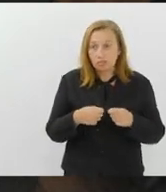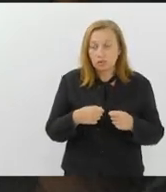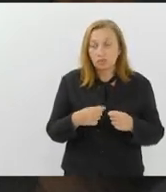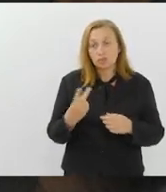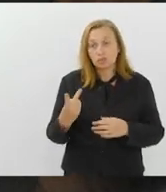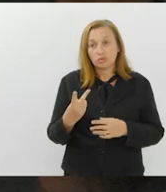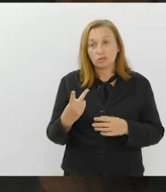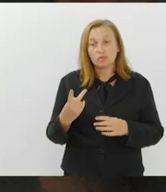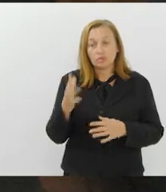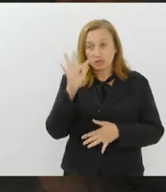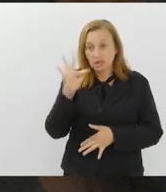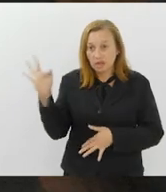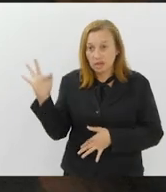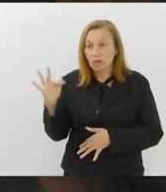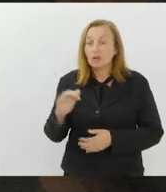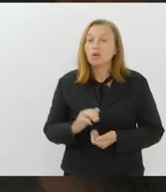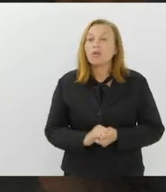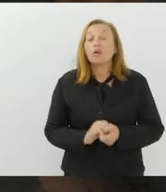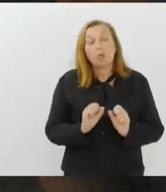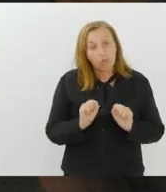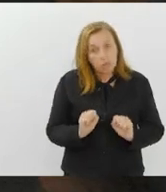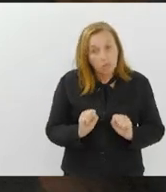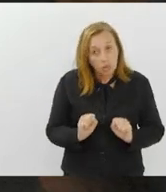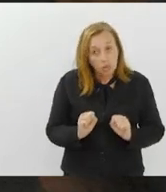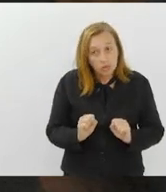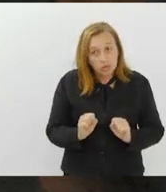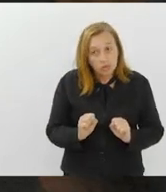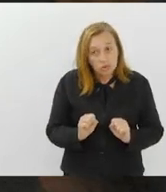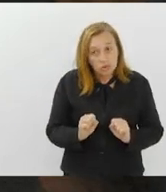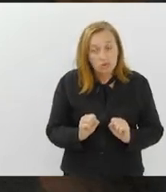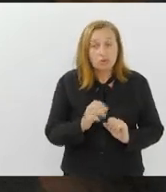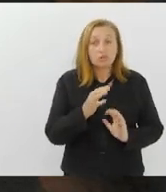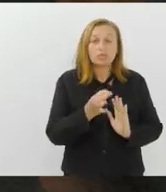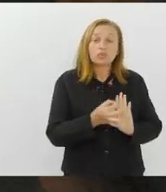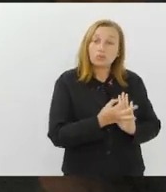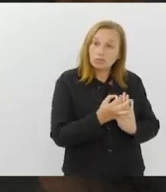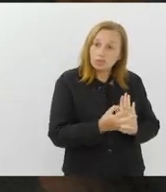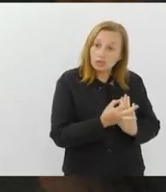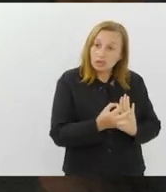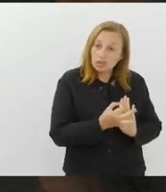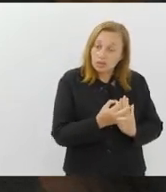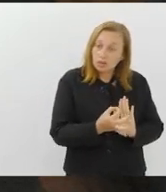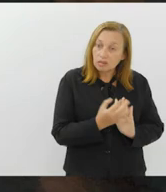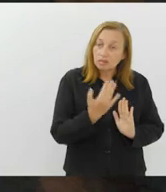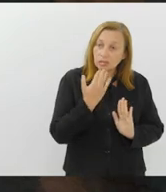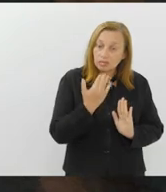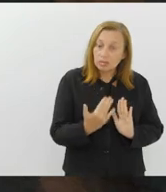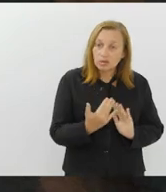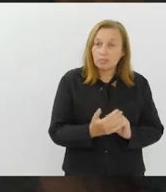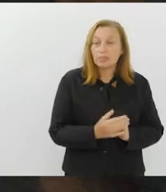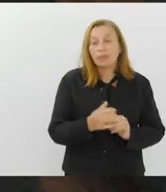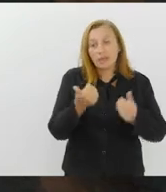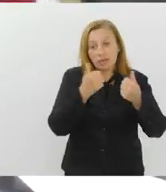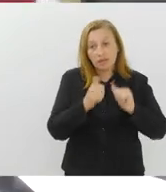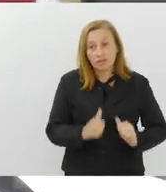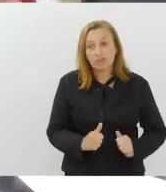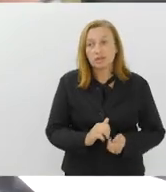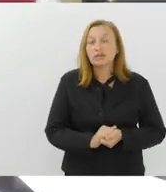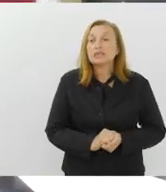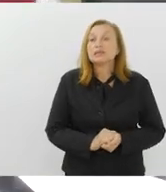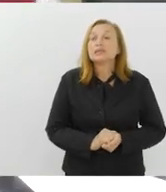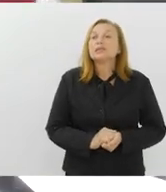federais. Eu posso levar essa solicitação para uma avaliação. Deixa eu só complementar.